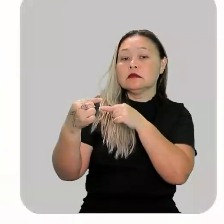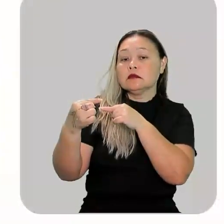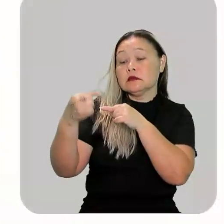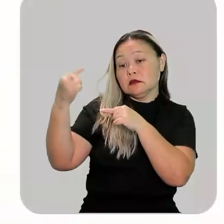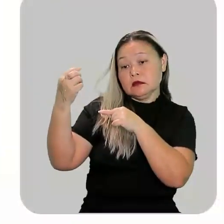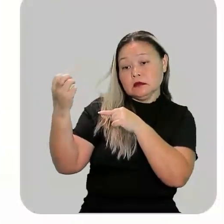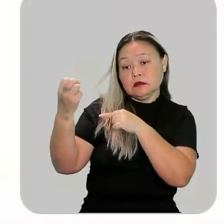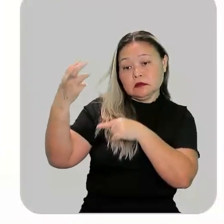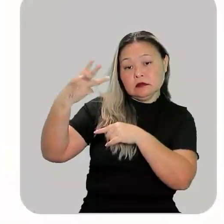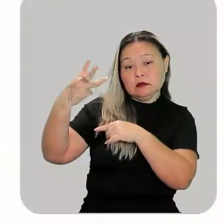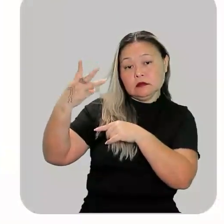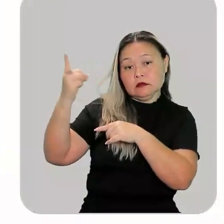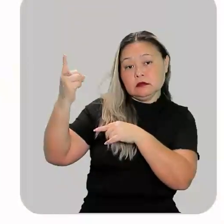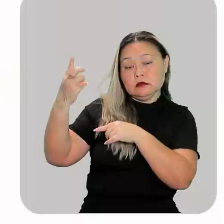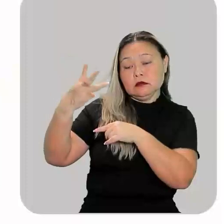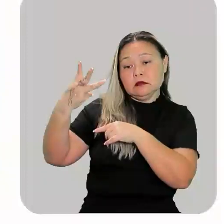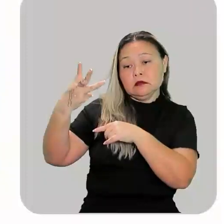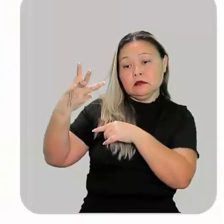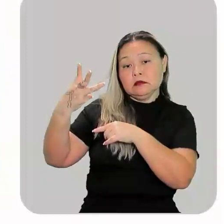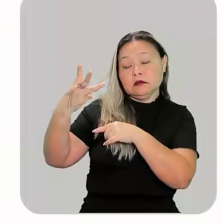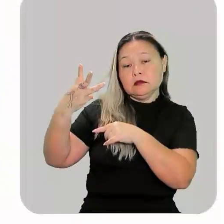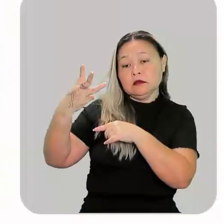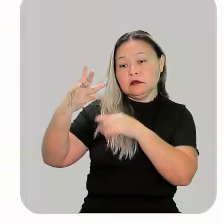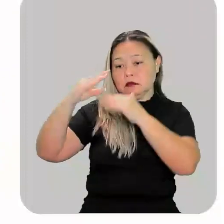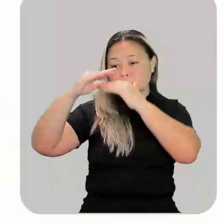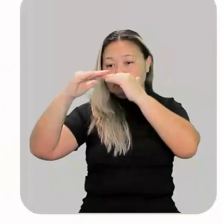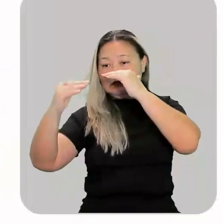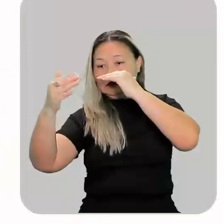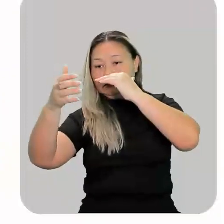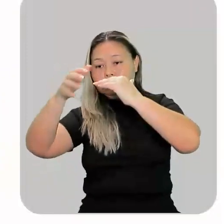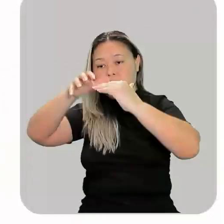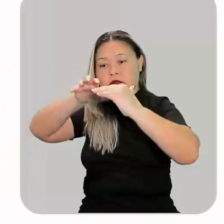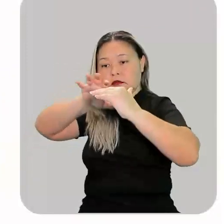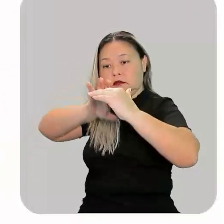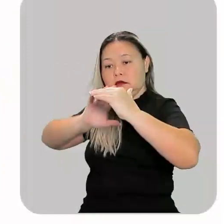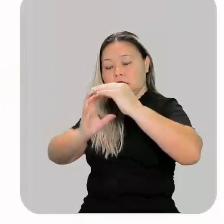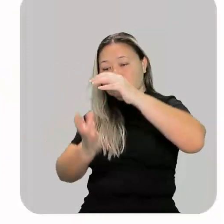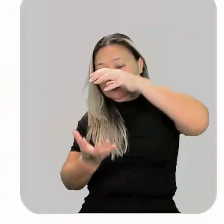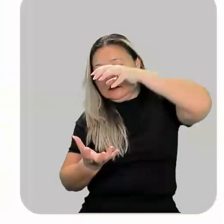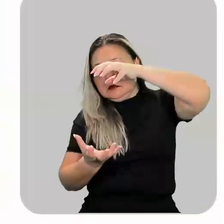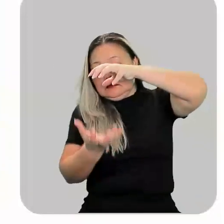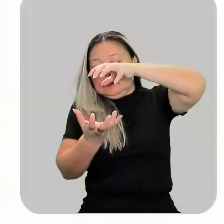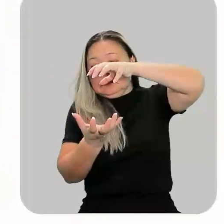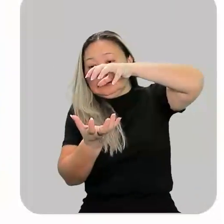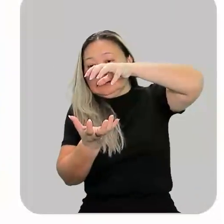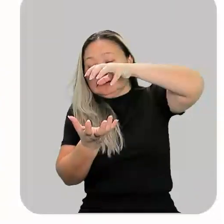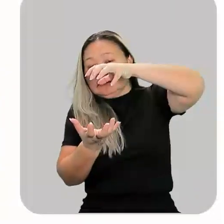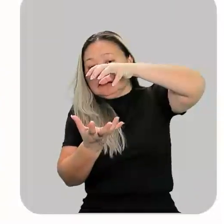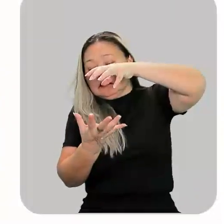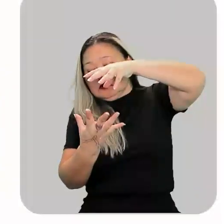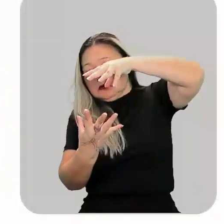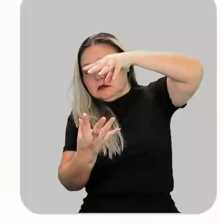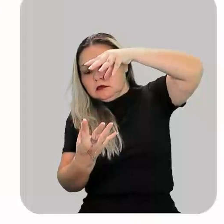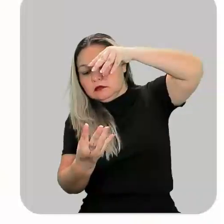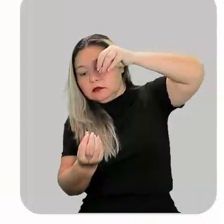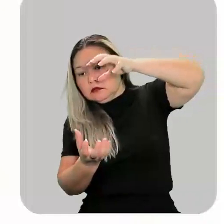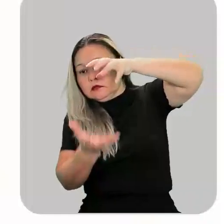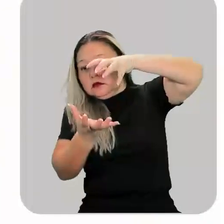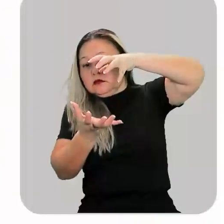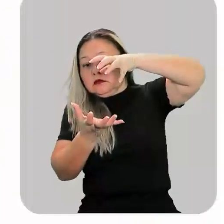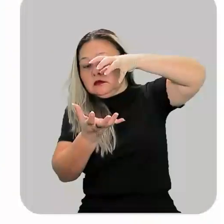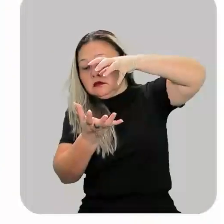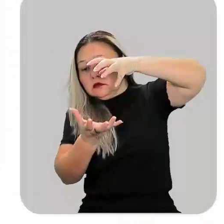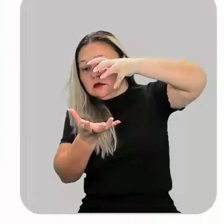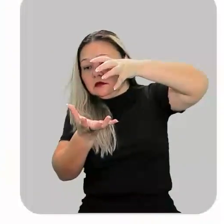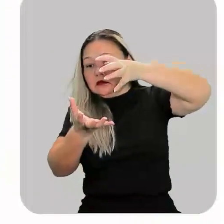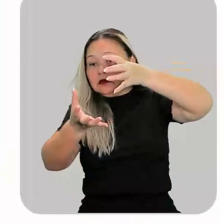no terceiro ali, olha só o terceiro, nós temos quase que o encaixe de 2 pirâmides, não é? E ali a face